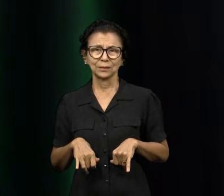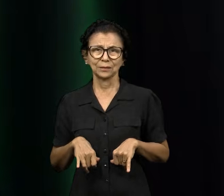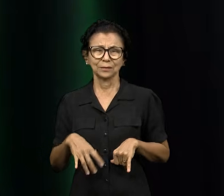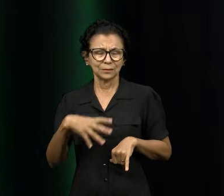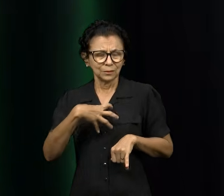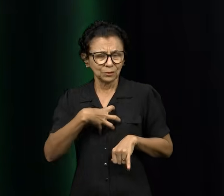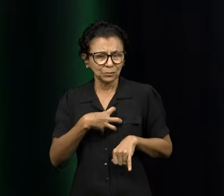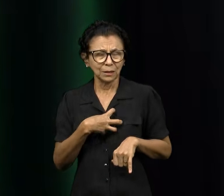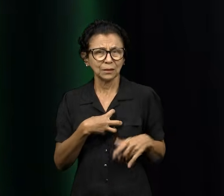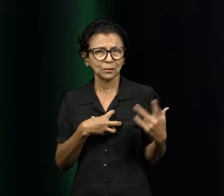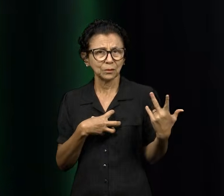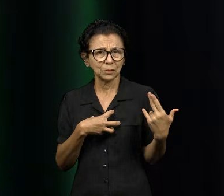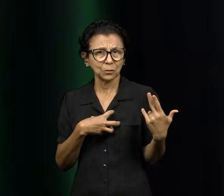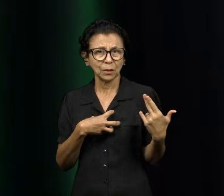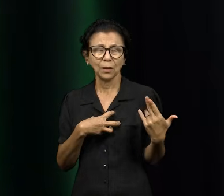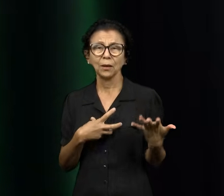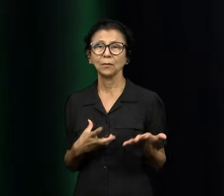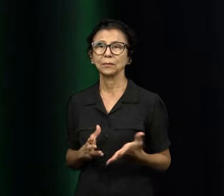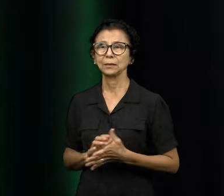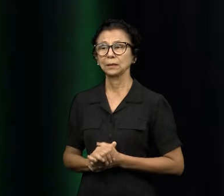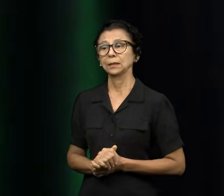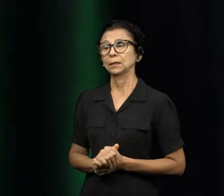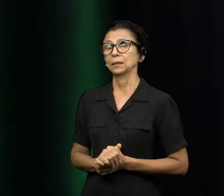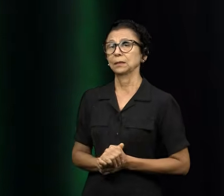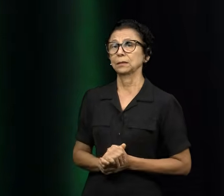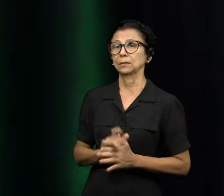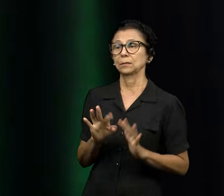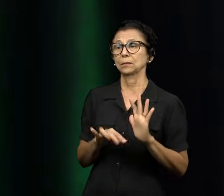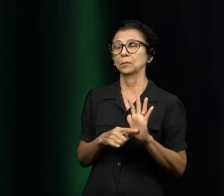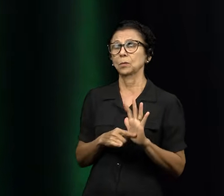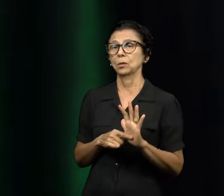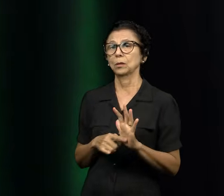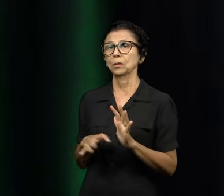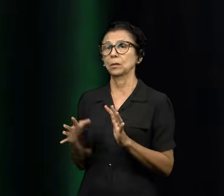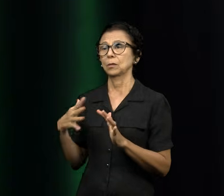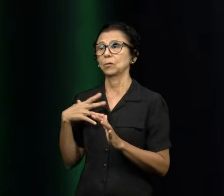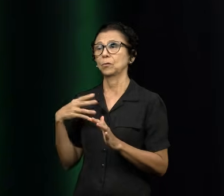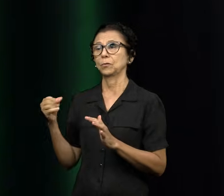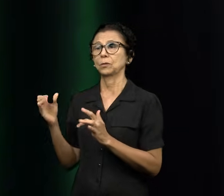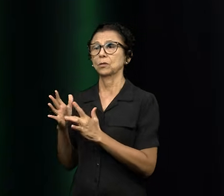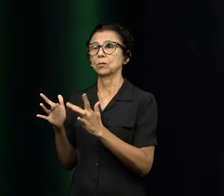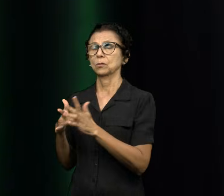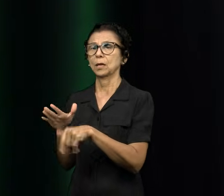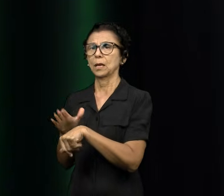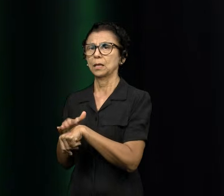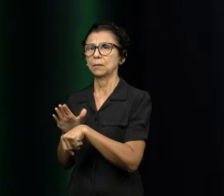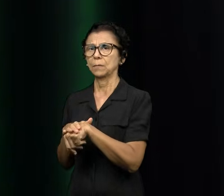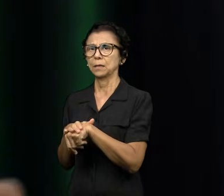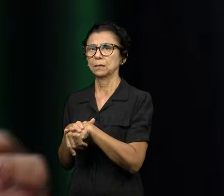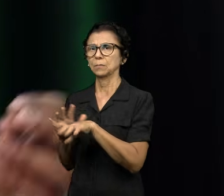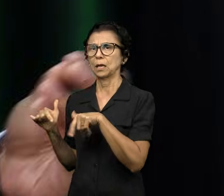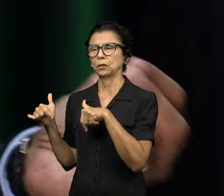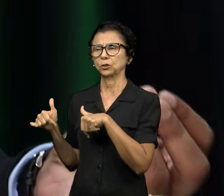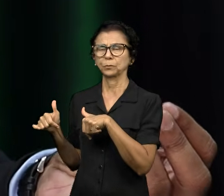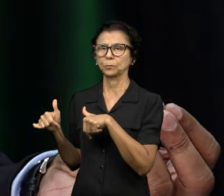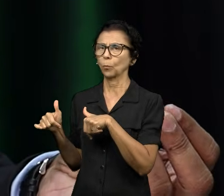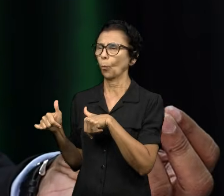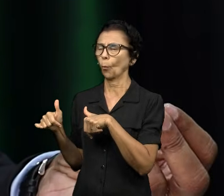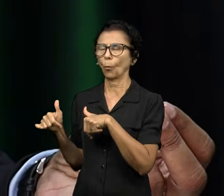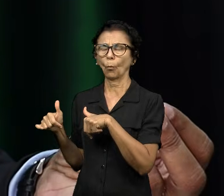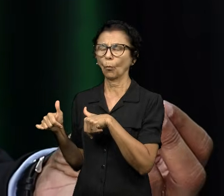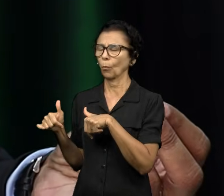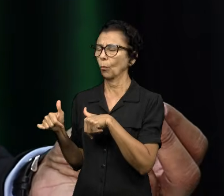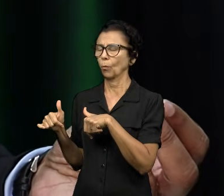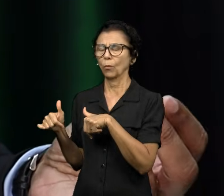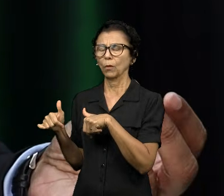Jesus fala que o filho por si mesmo não pode fazer coisa alguma, ele estava mostrando justamente isso, né? Porque assim como ele e o